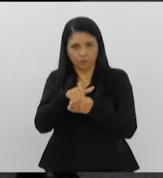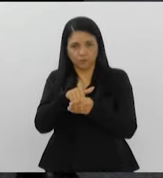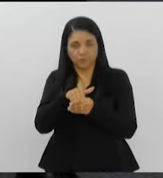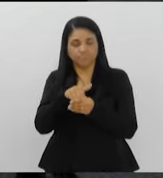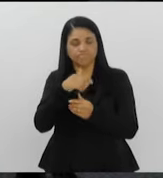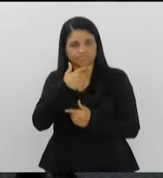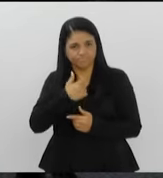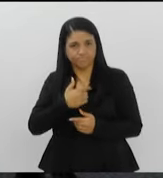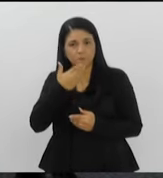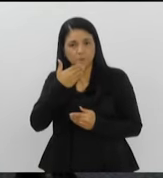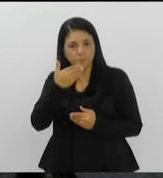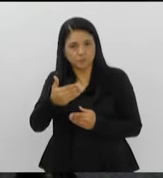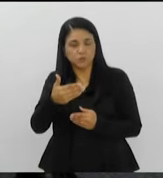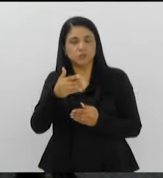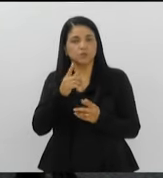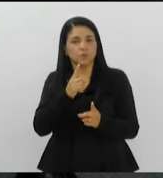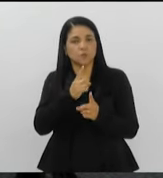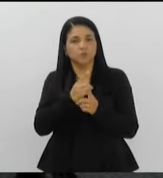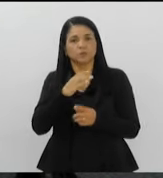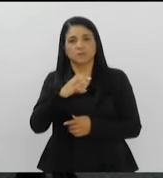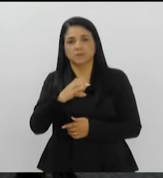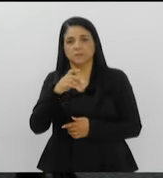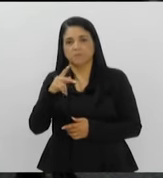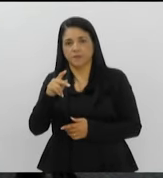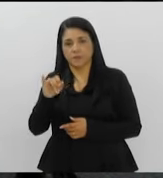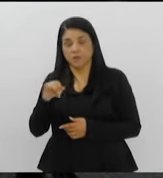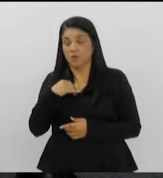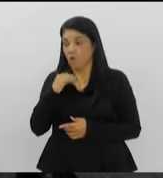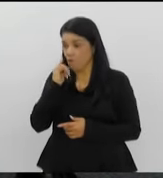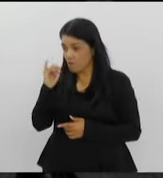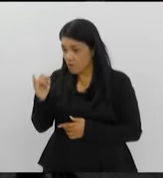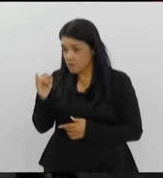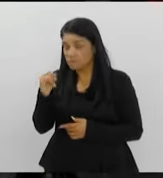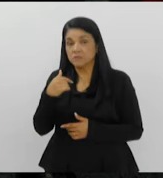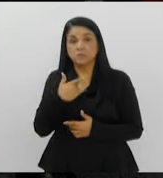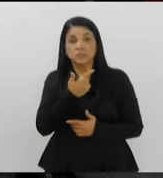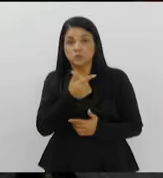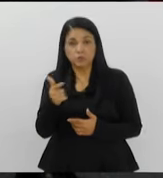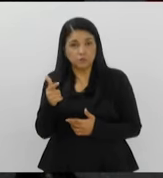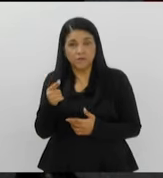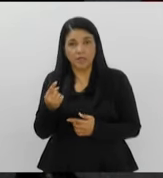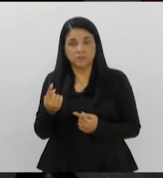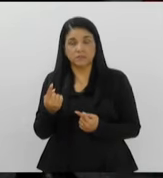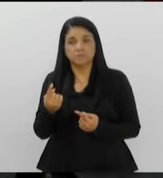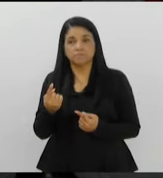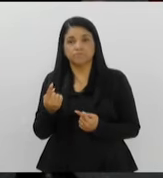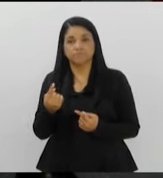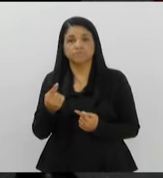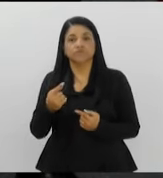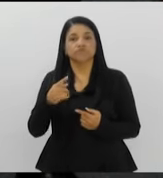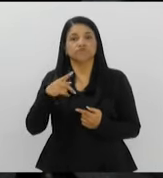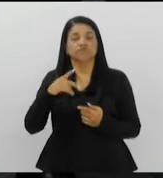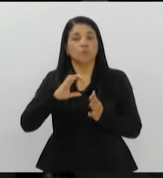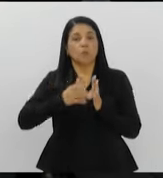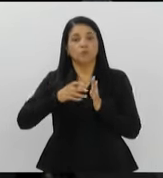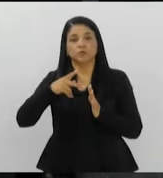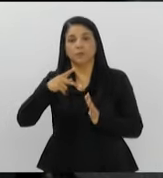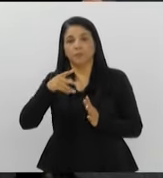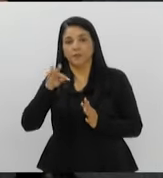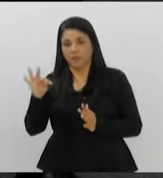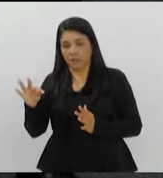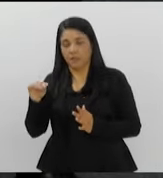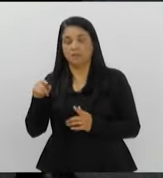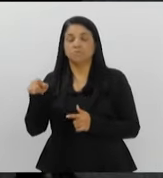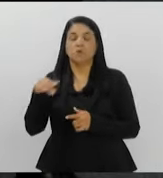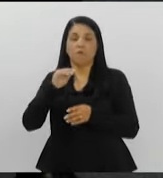no encontro da CPI, eu havia dito a ela, se não tivesse concorrência do PT dentro, que meu voto